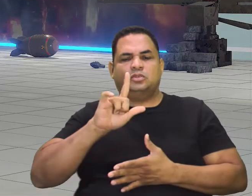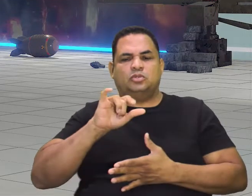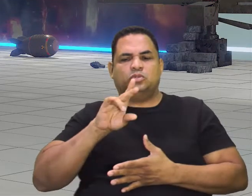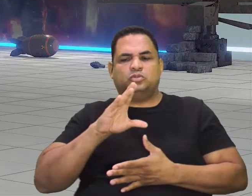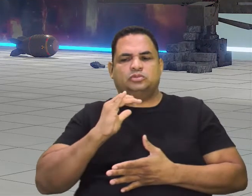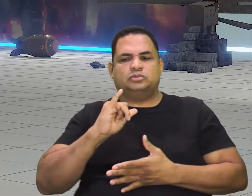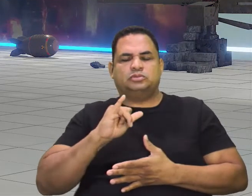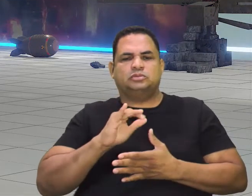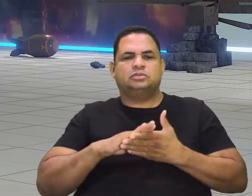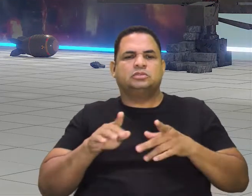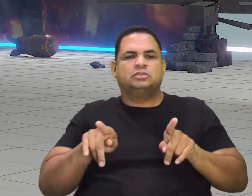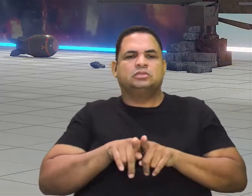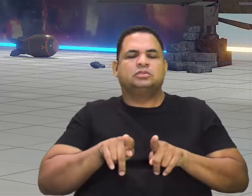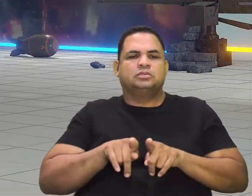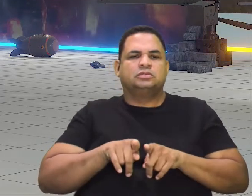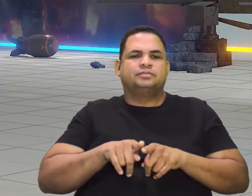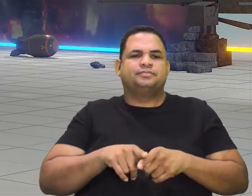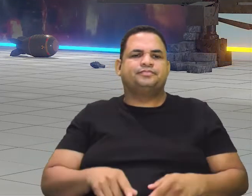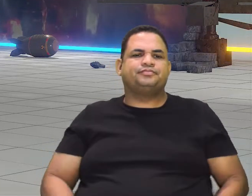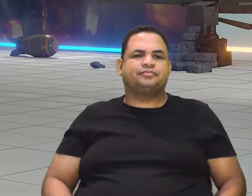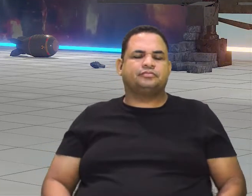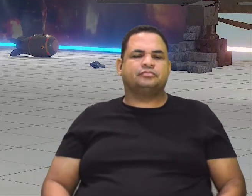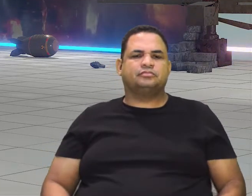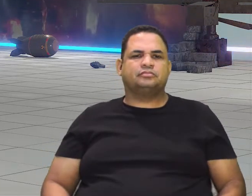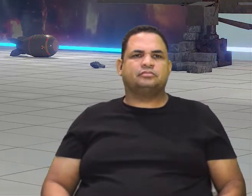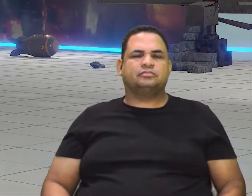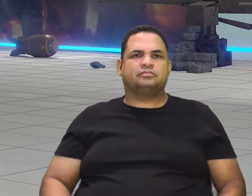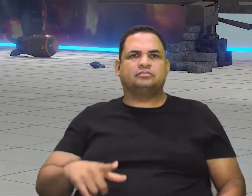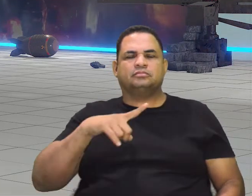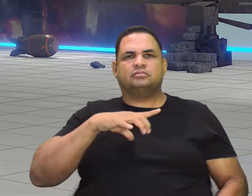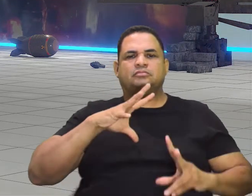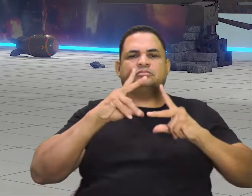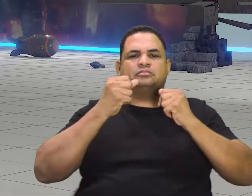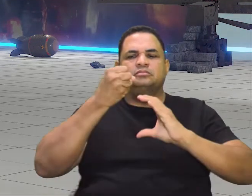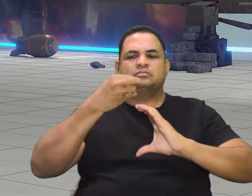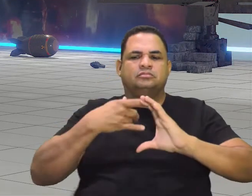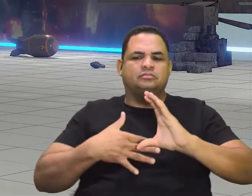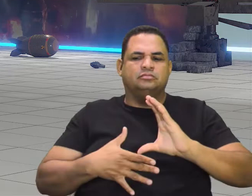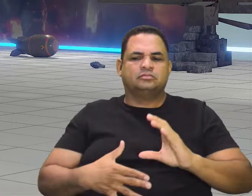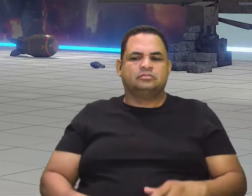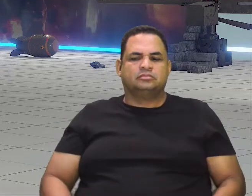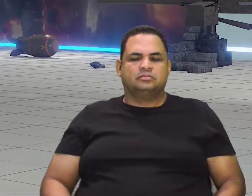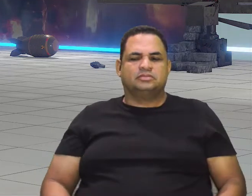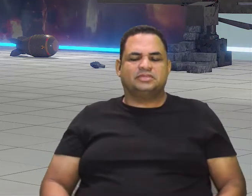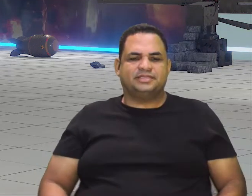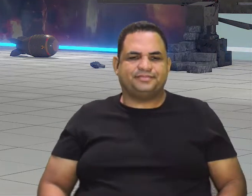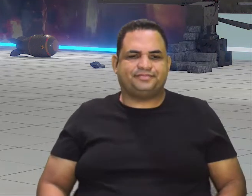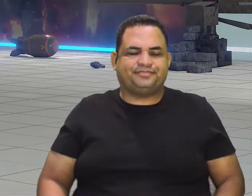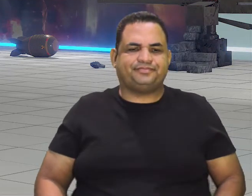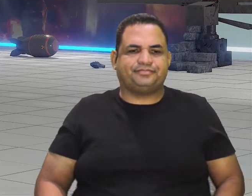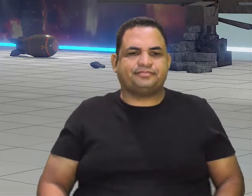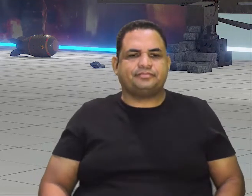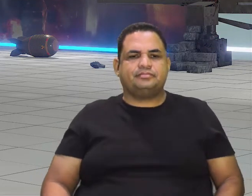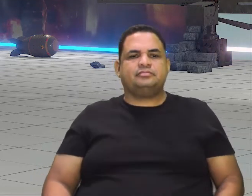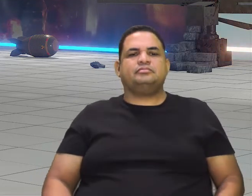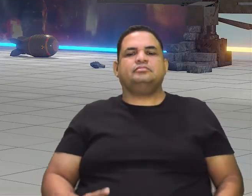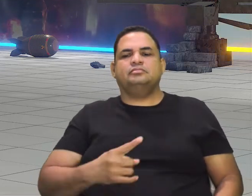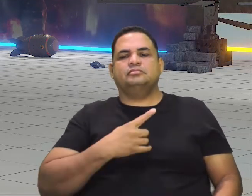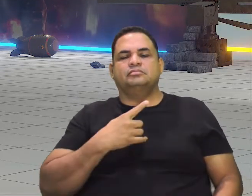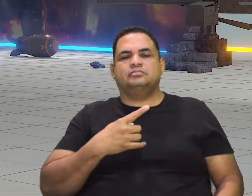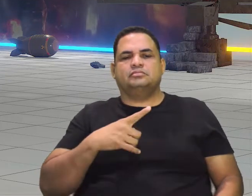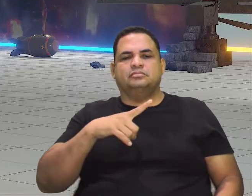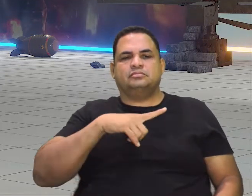é achado considerado australopiteco, tem toda uma característica. Então, são características que